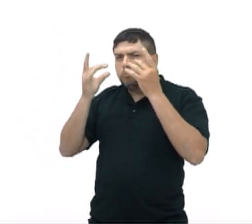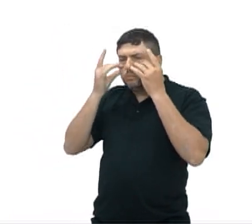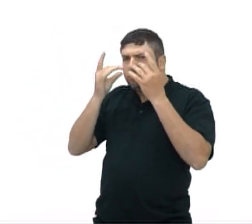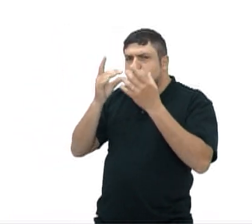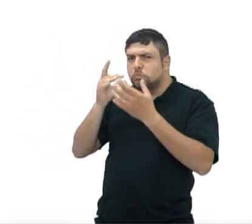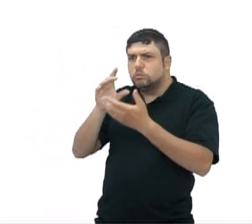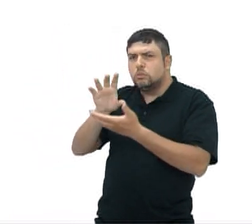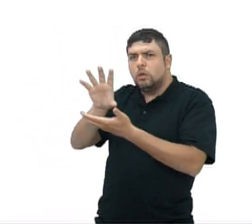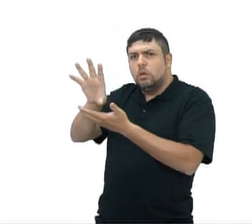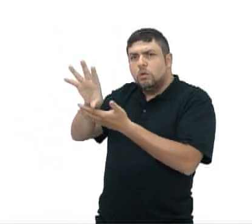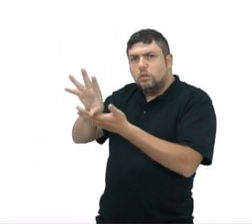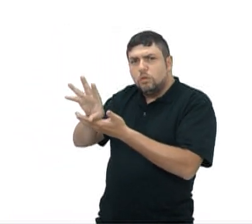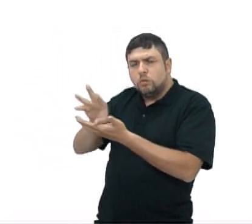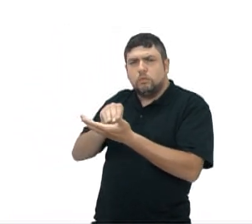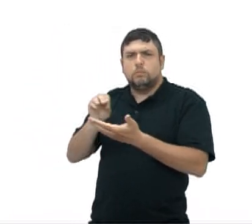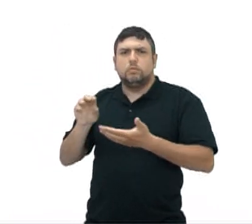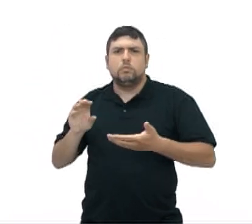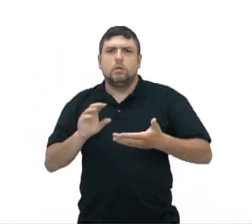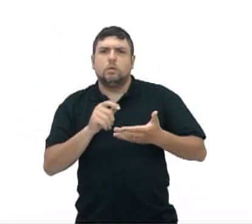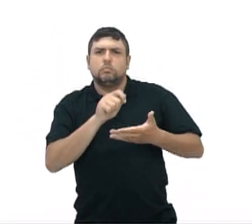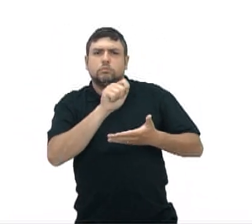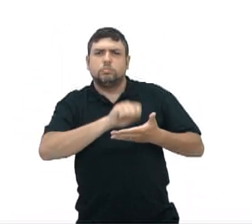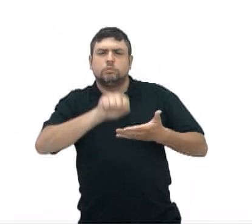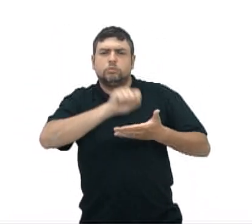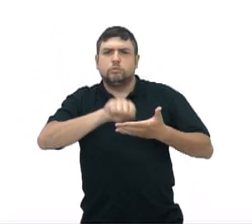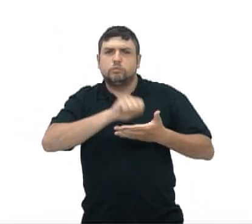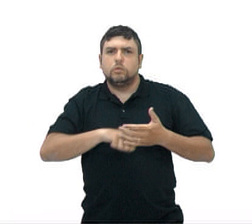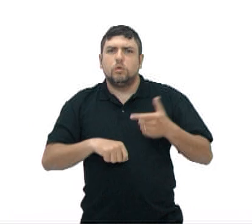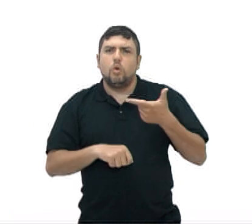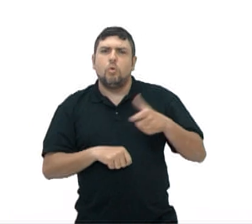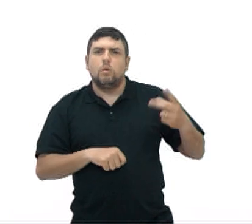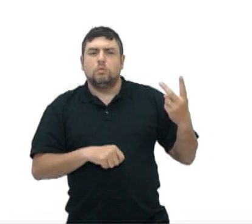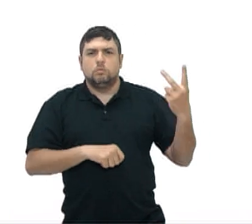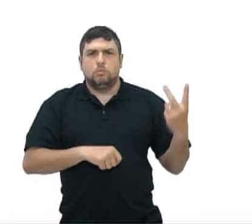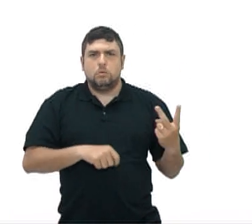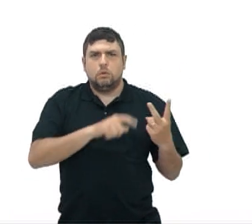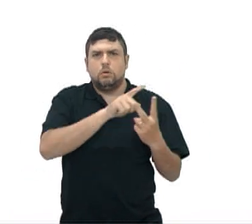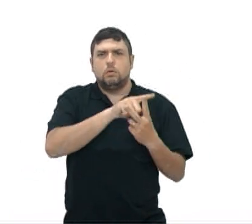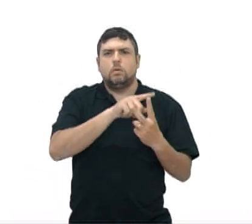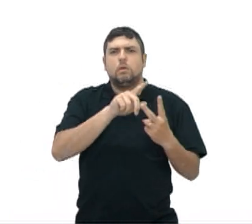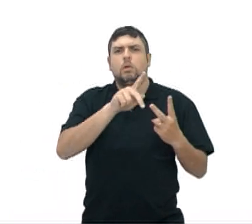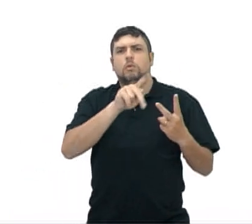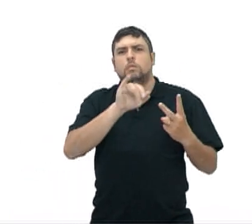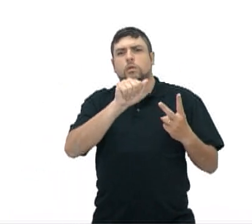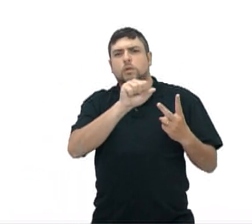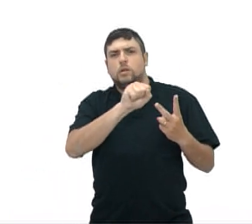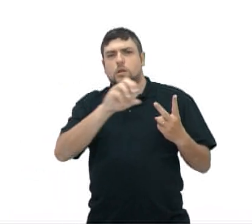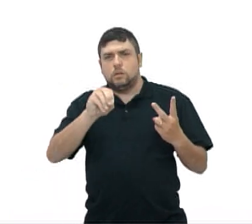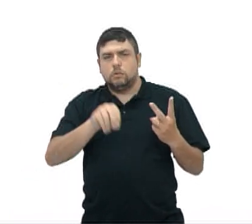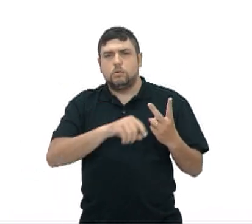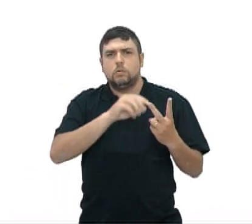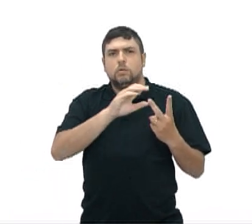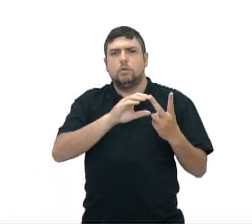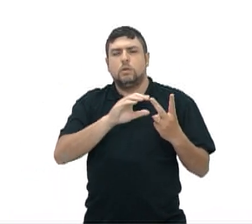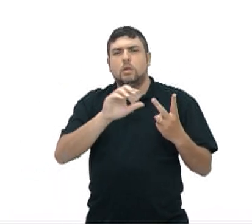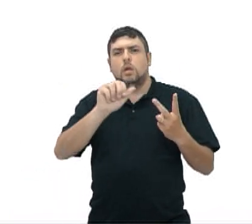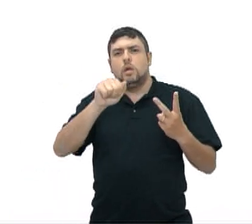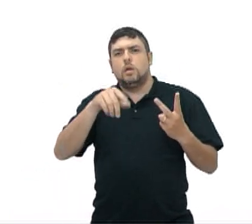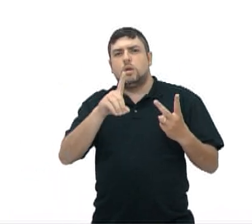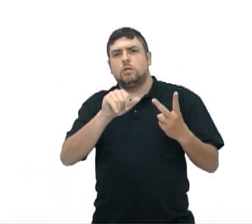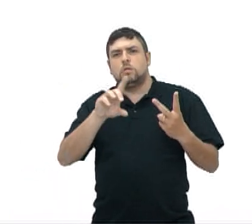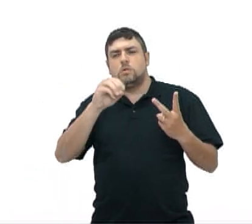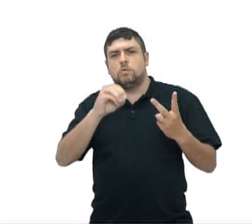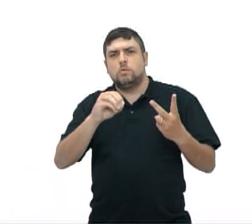continuação, inclusive, desse parágrafo, ela ainda cita mais dois artistas. Ela fala do Pablo Picasso, que é um artista espanhol, do Cândido Portinari, que